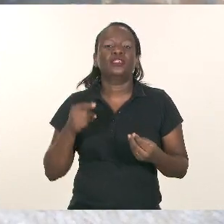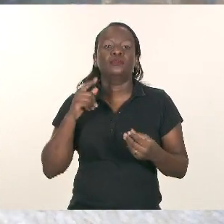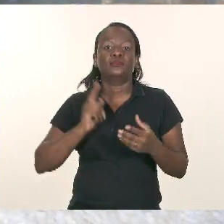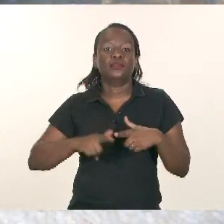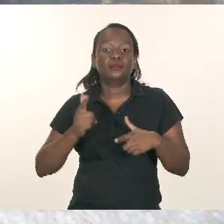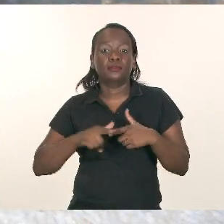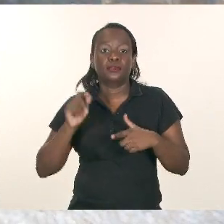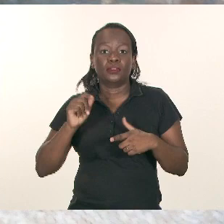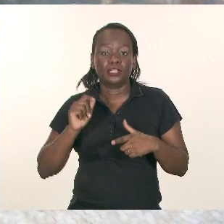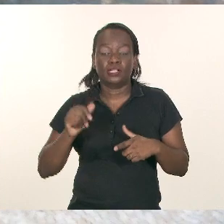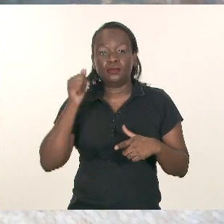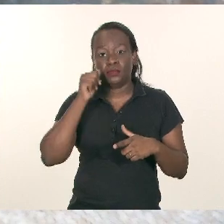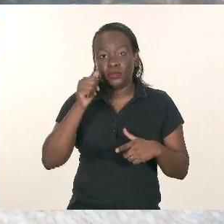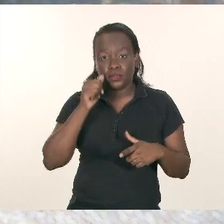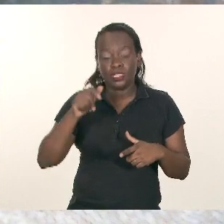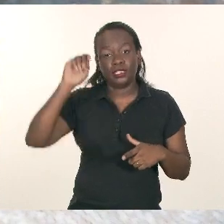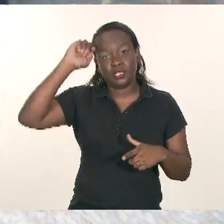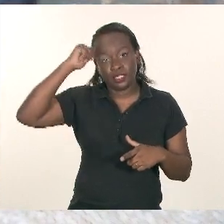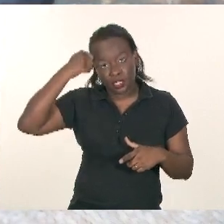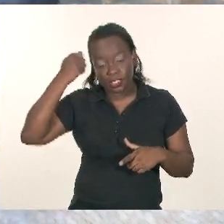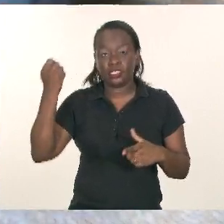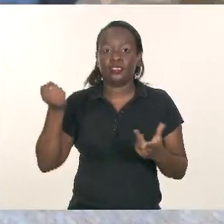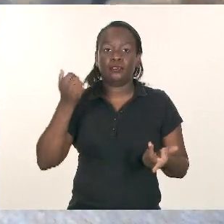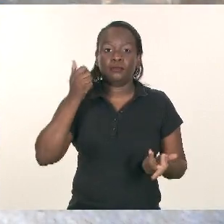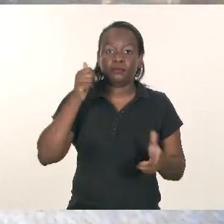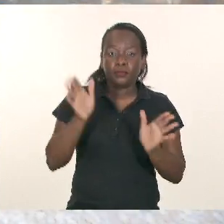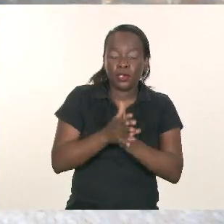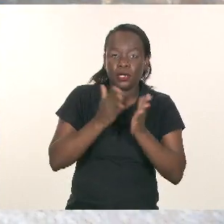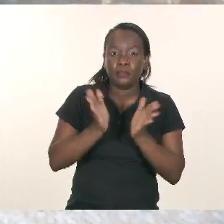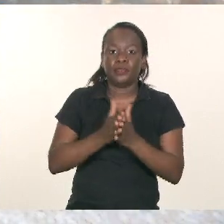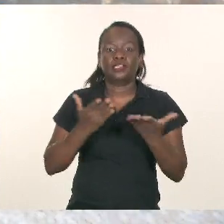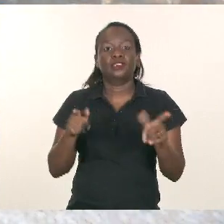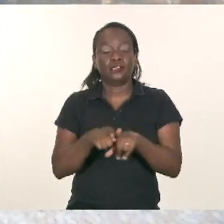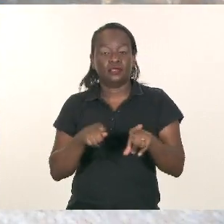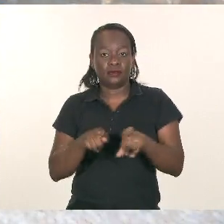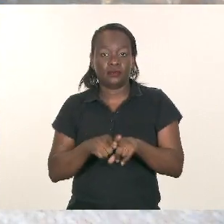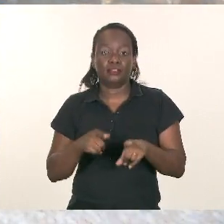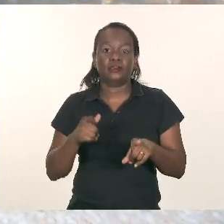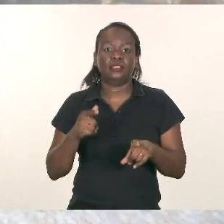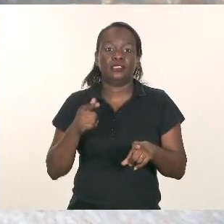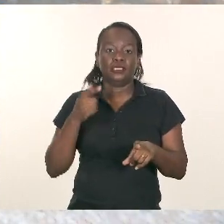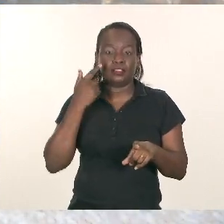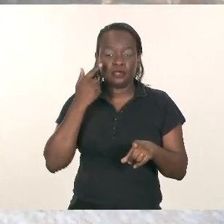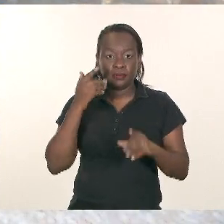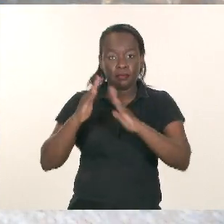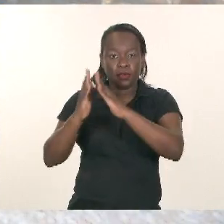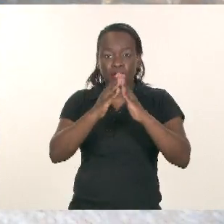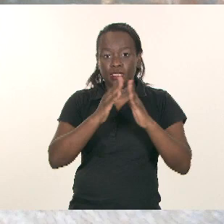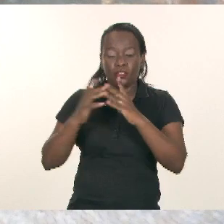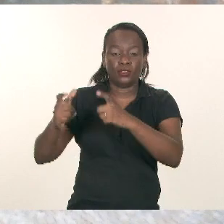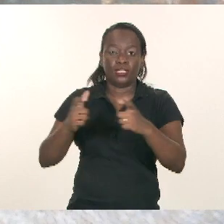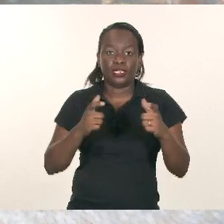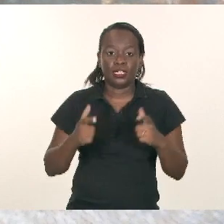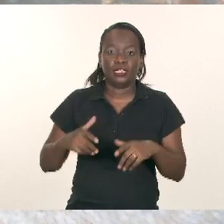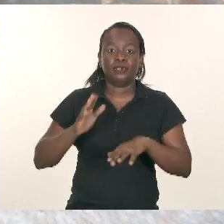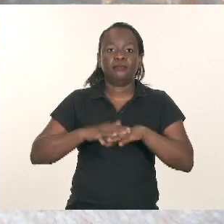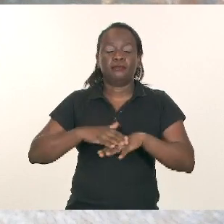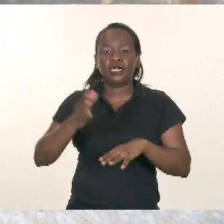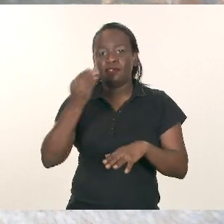questão de ser mulheres negras, de serem pobres e também residam em lugares de